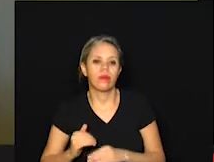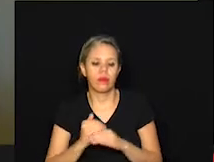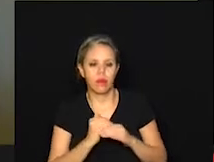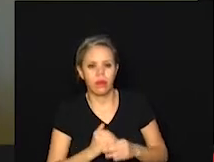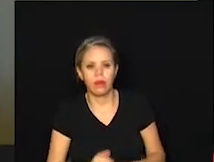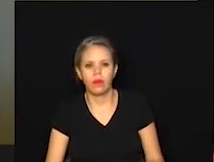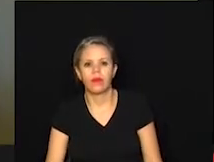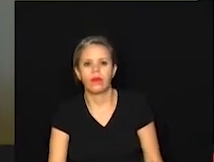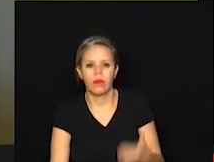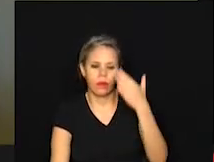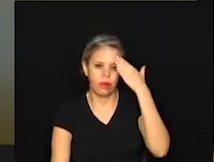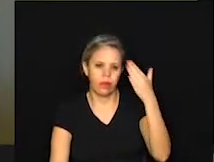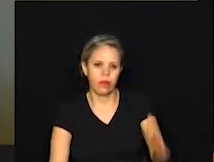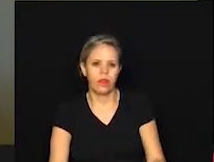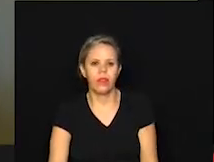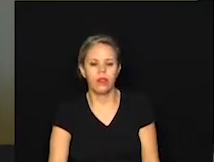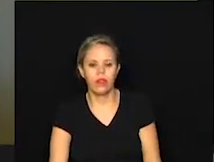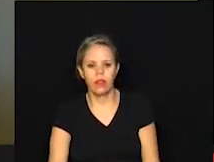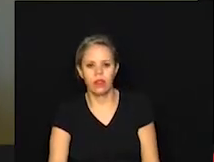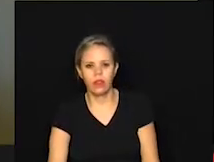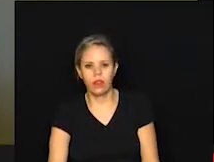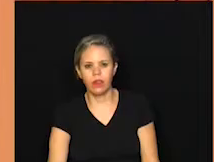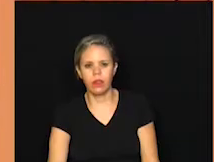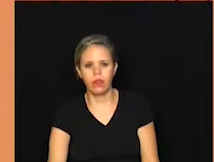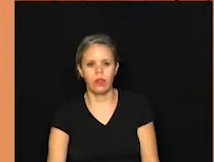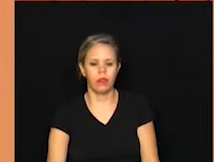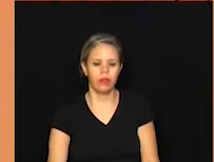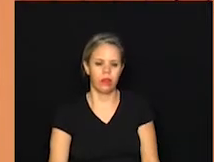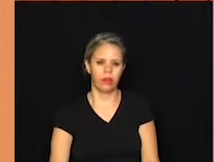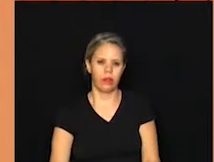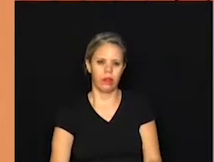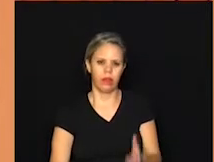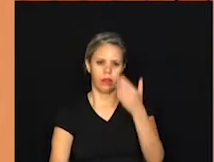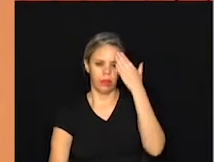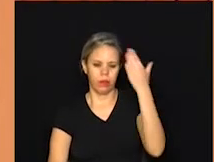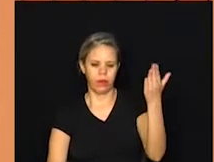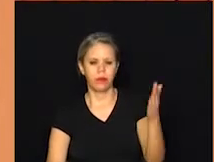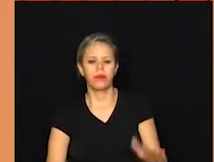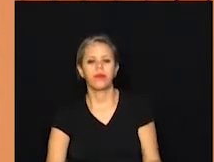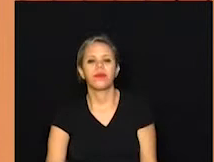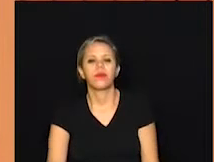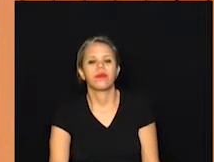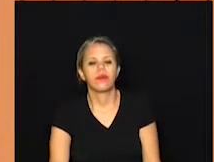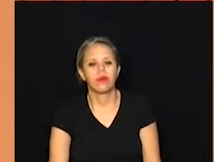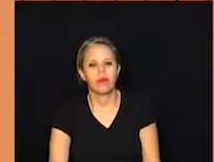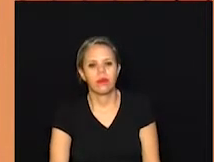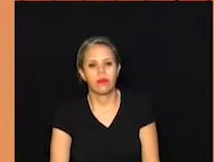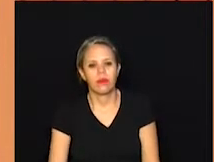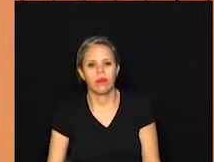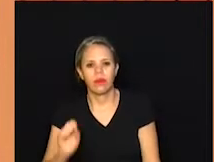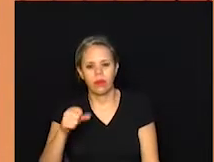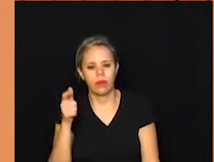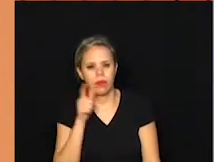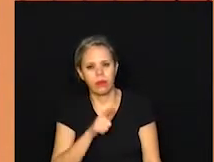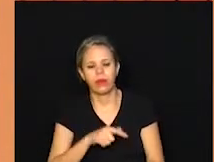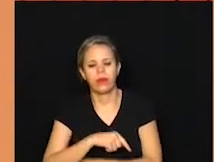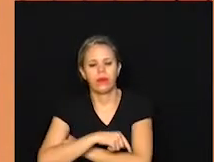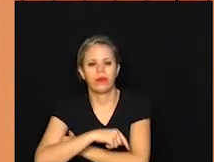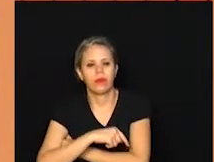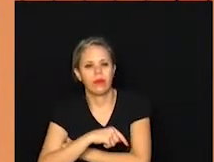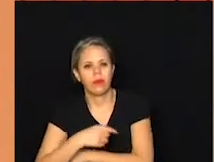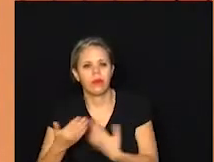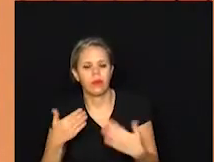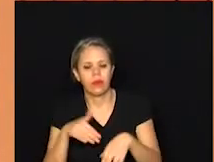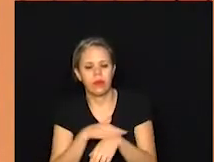equânime. Muito obrigada. Eu que agradeço. Só assim que a gente consegue, de fato,